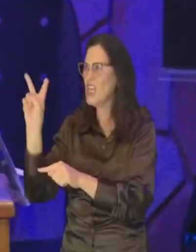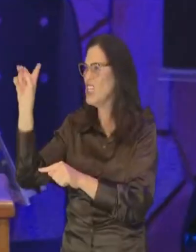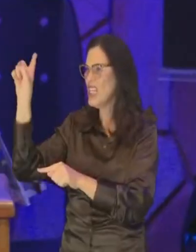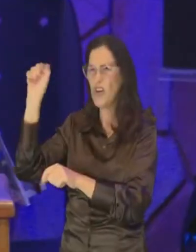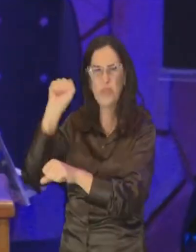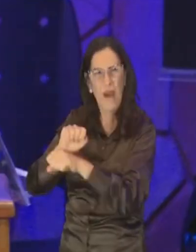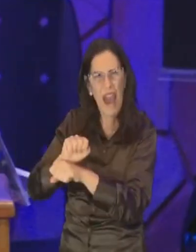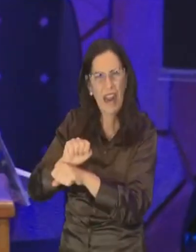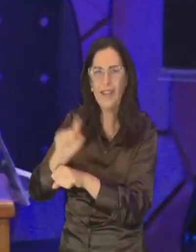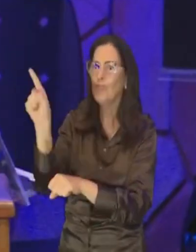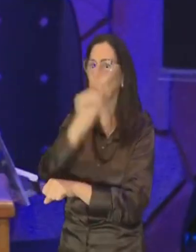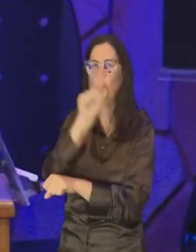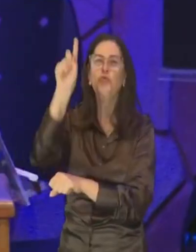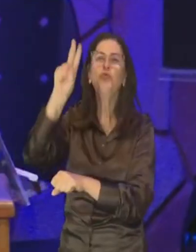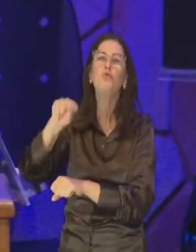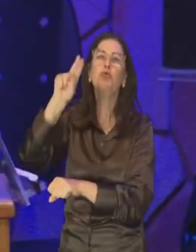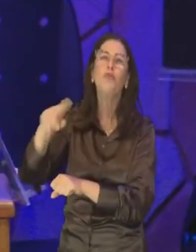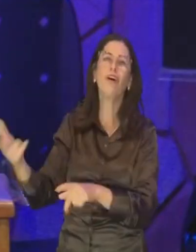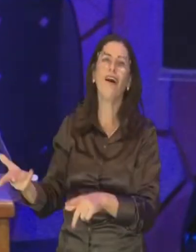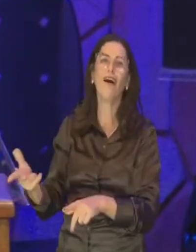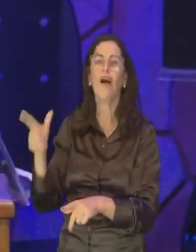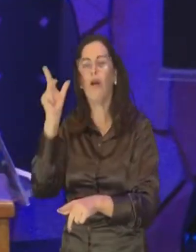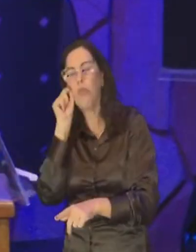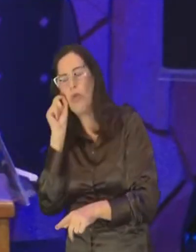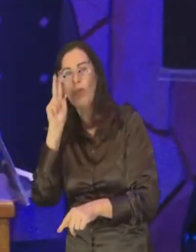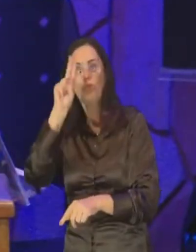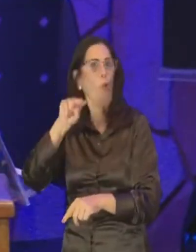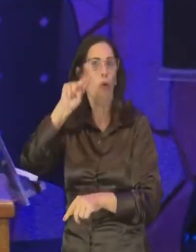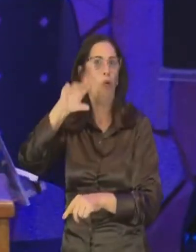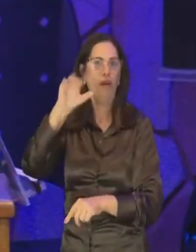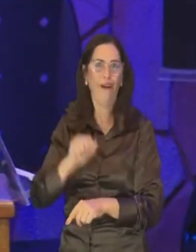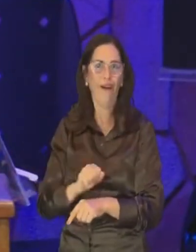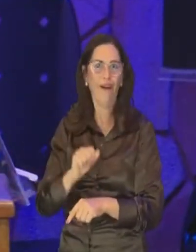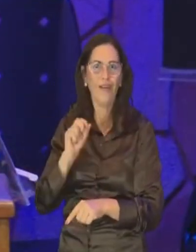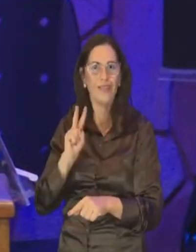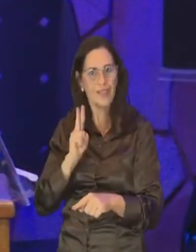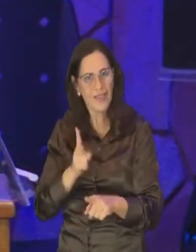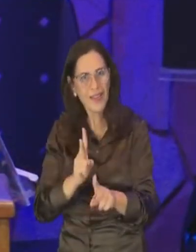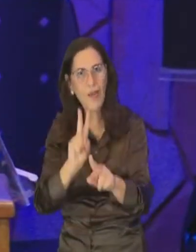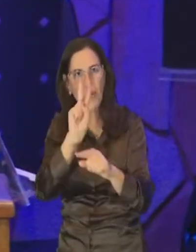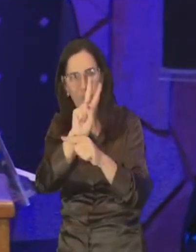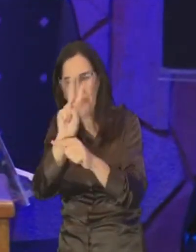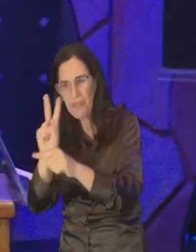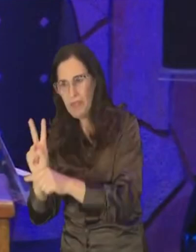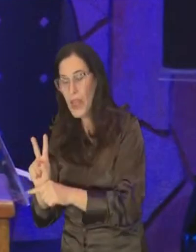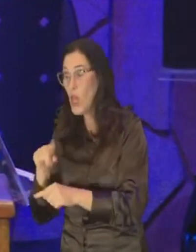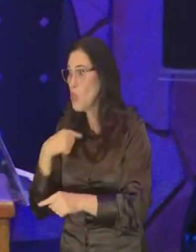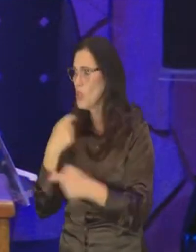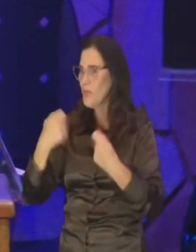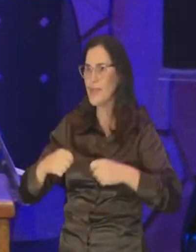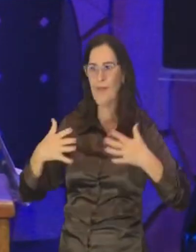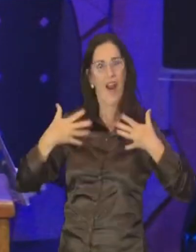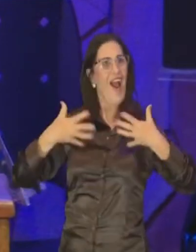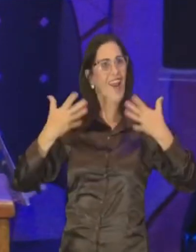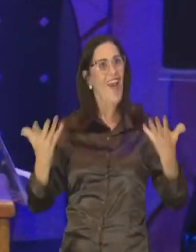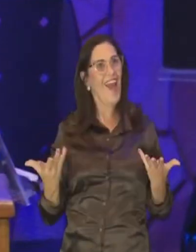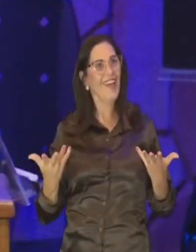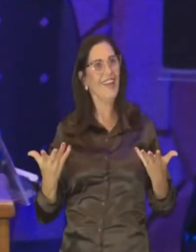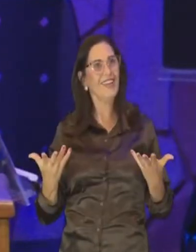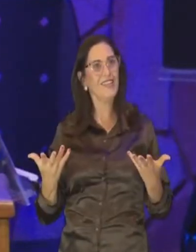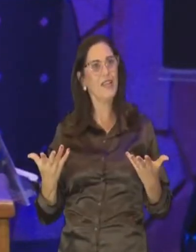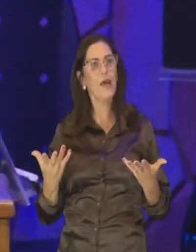Ele não dormita, Ele não dorme. Por isso, nós precisamos estar alegres com